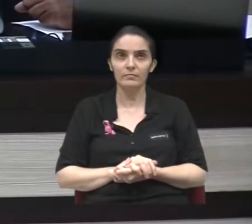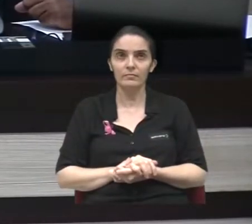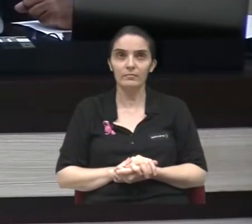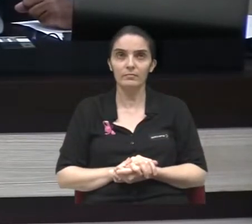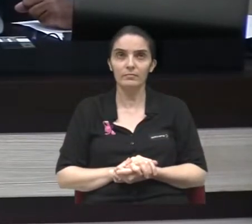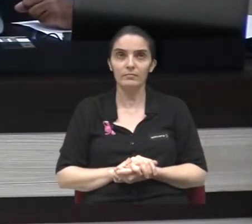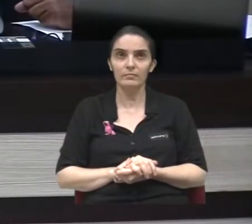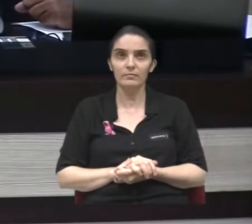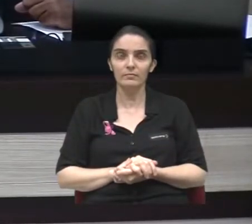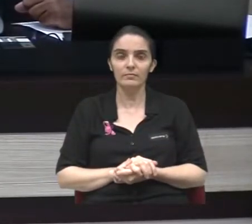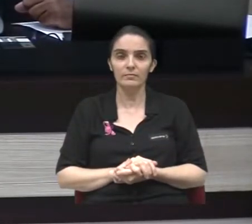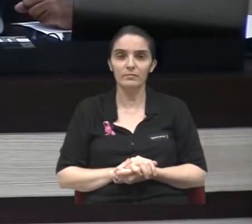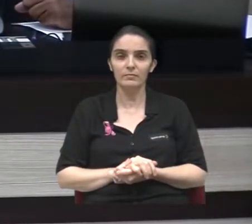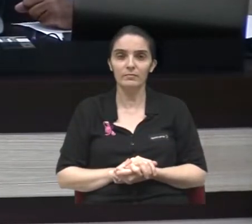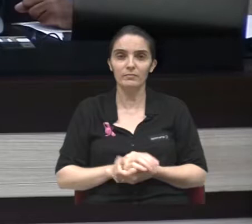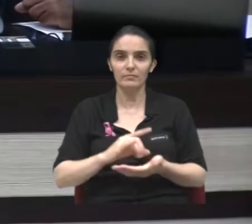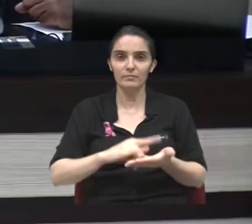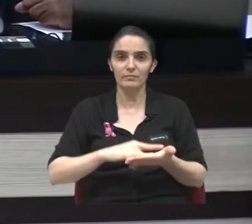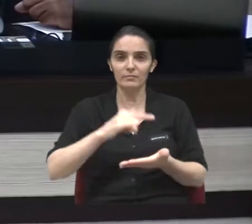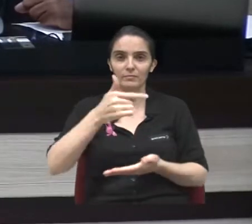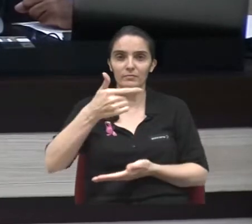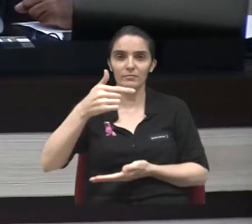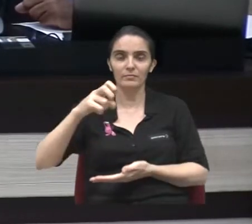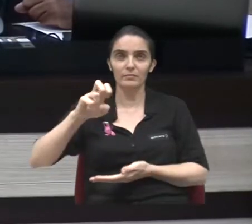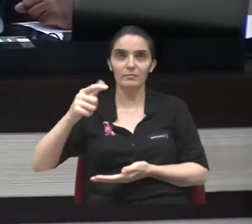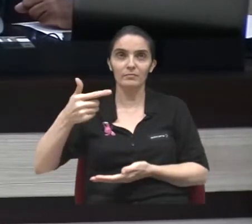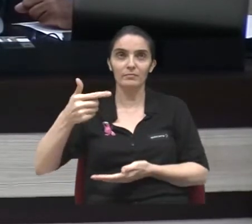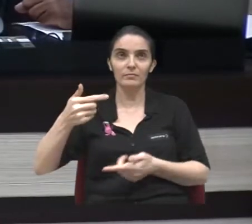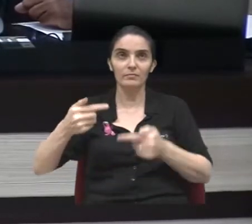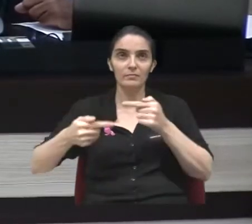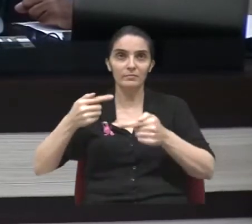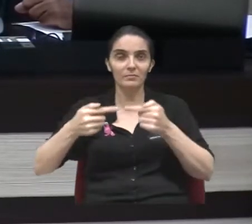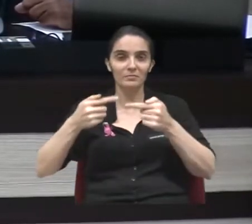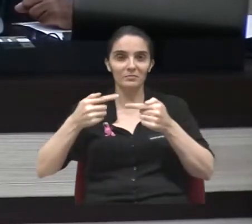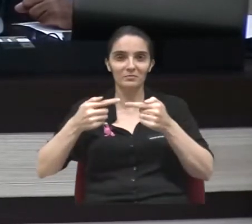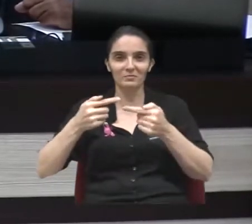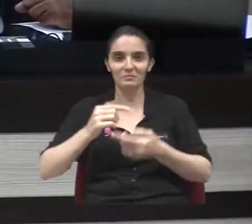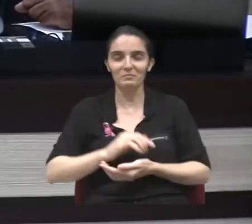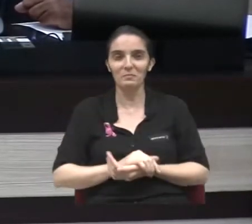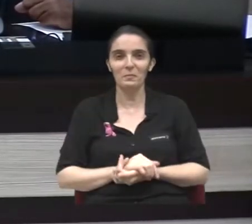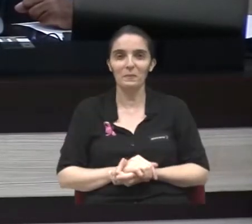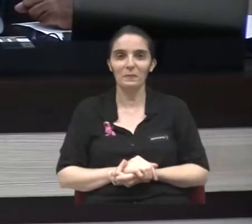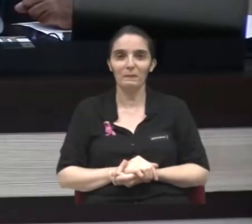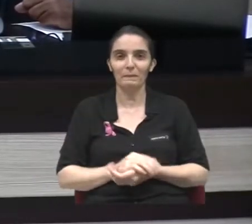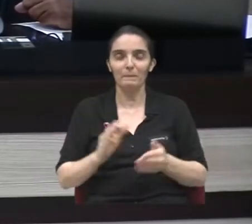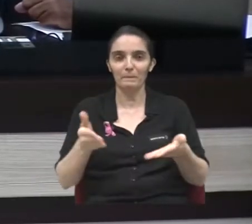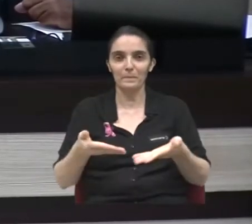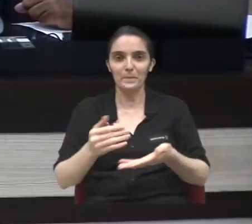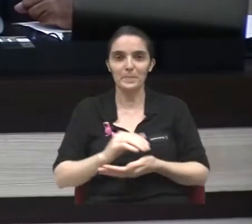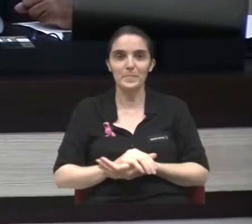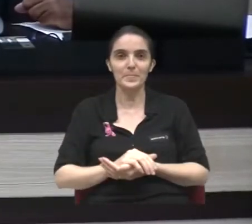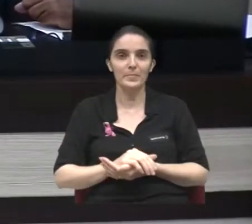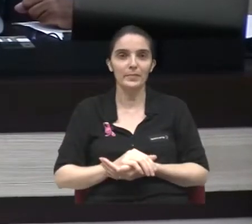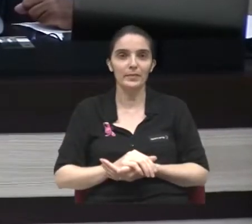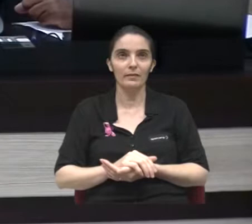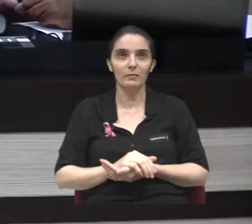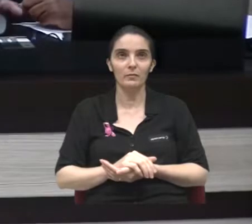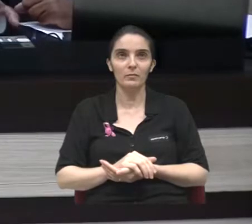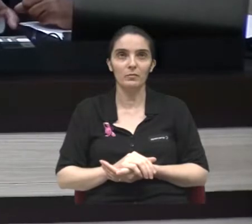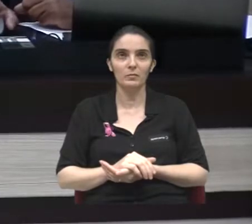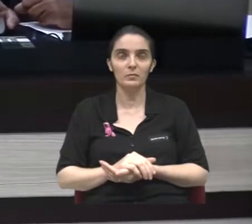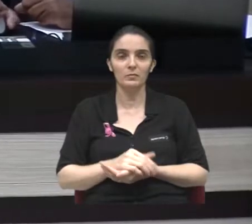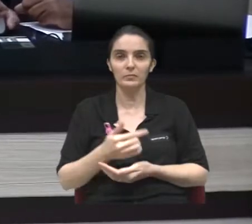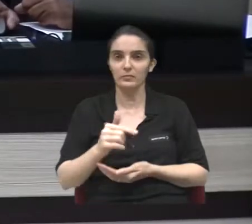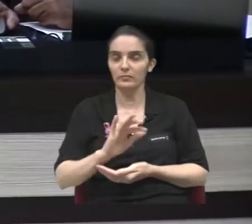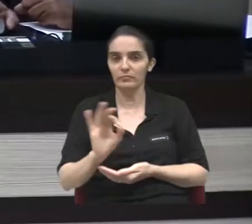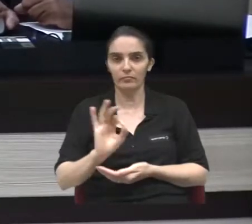A moção 252/19 está em discussão. Para discutir a moção, o vereador... Não vai discutir? Bom, não havendo